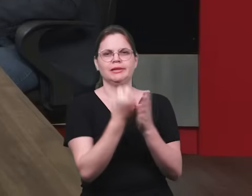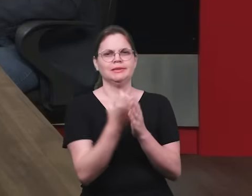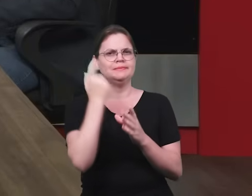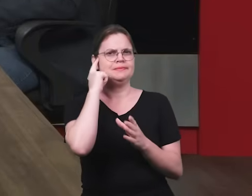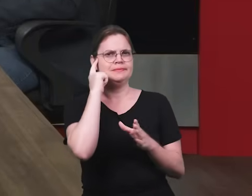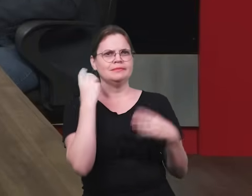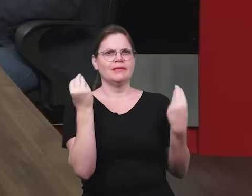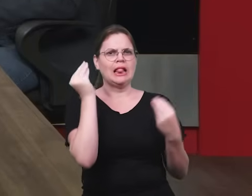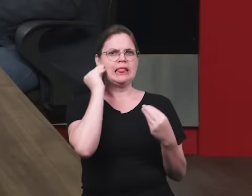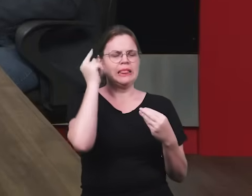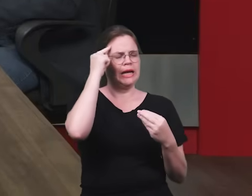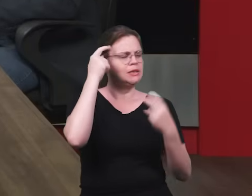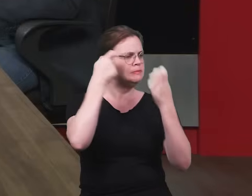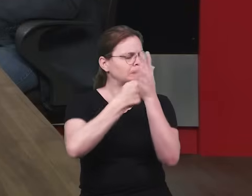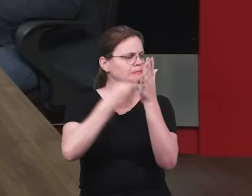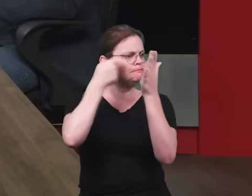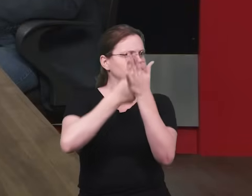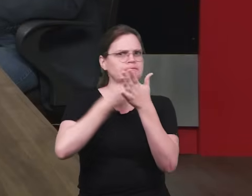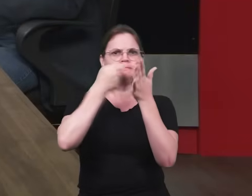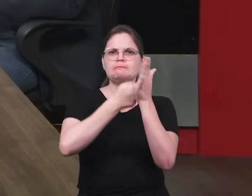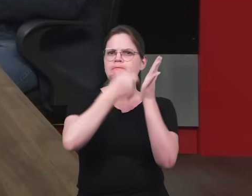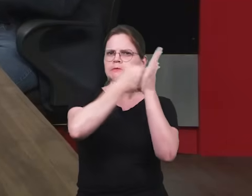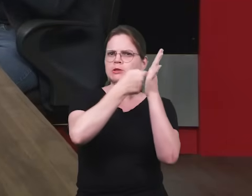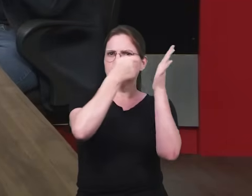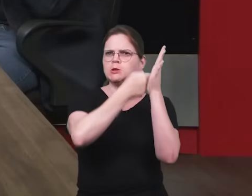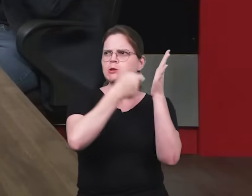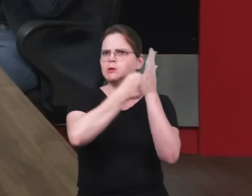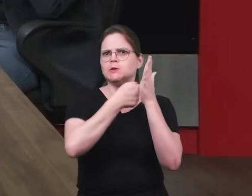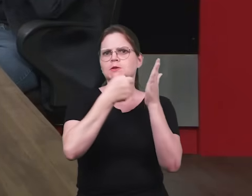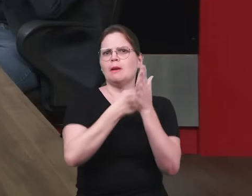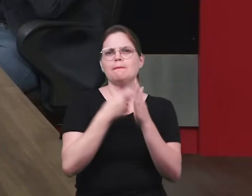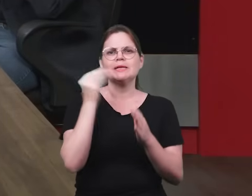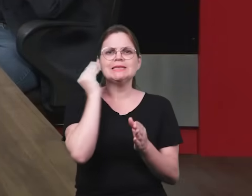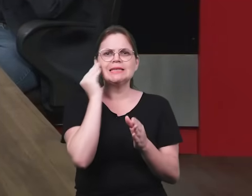ginástica mental no sentido de se